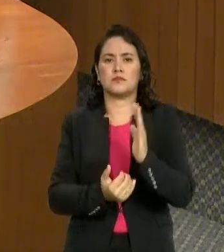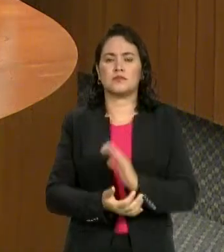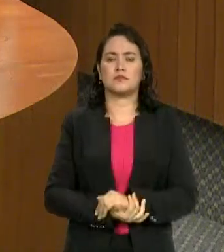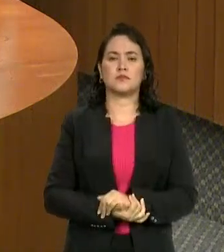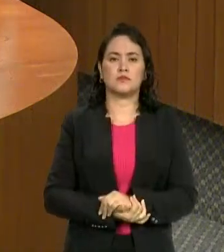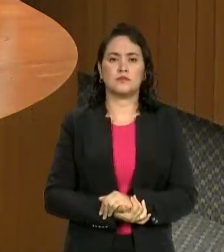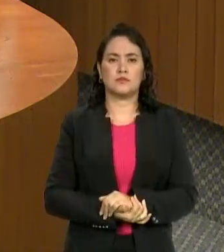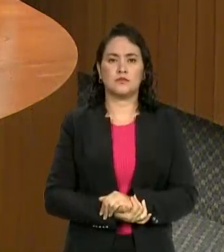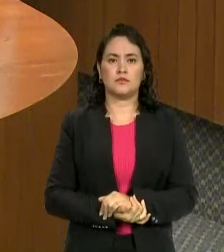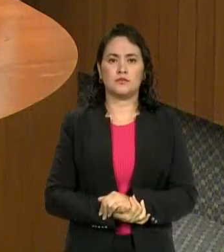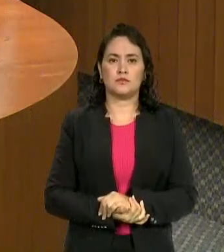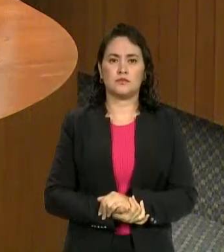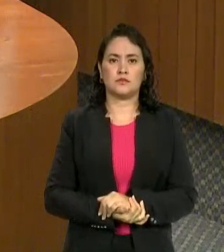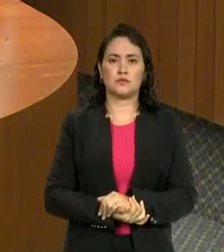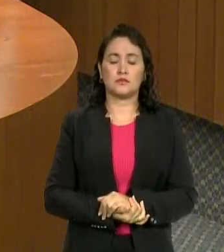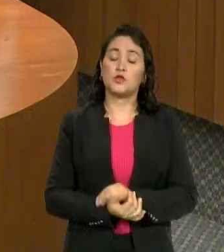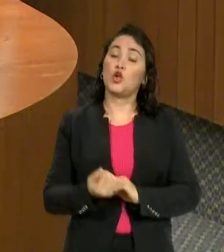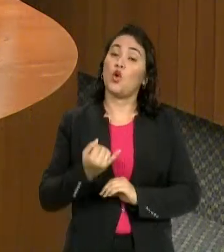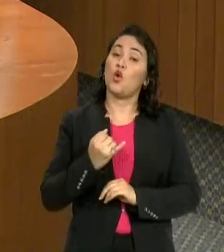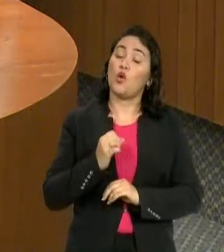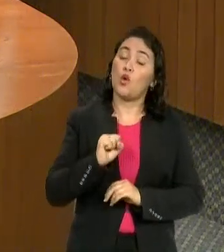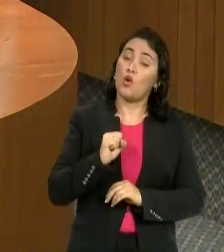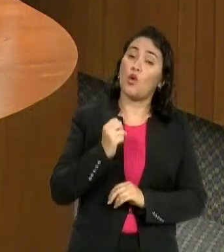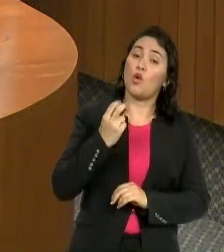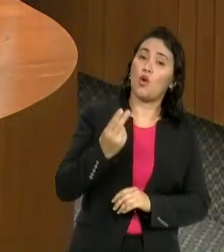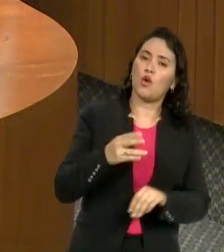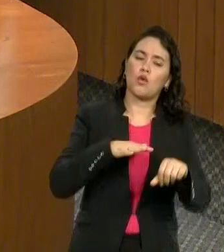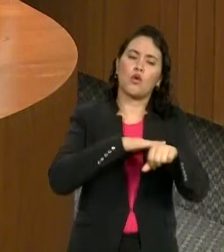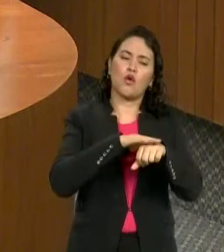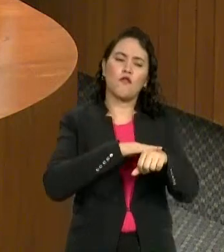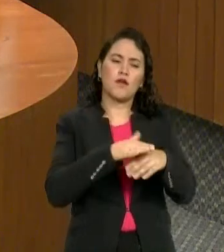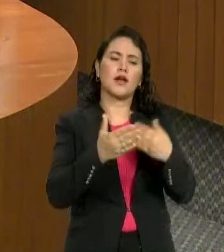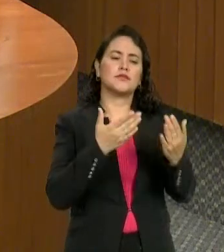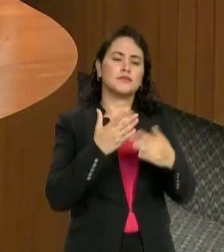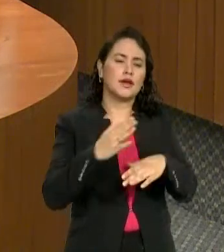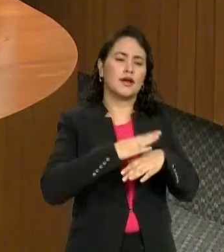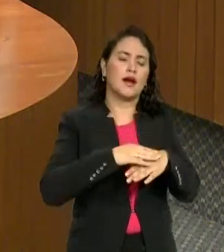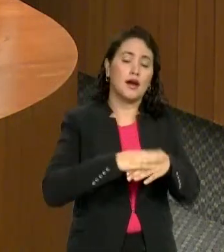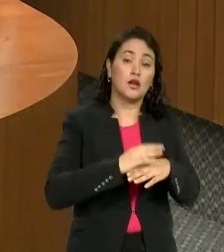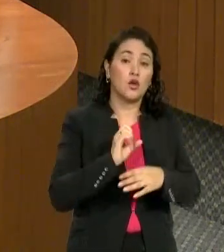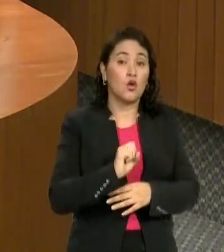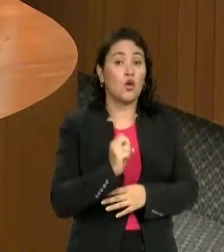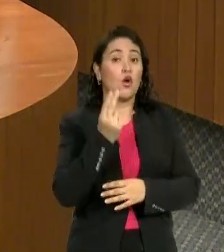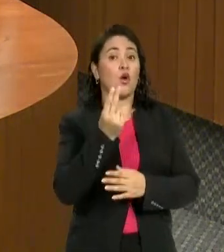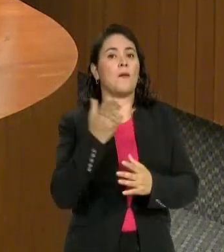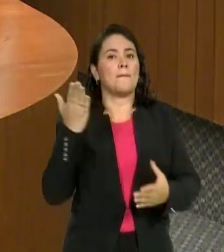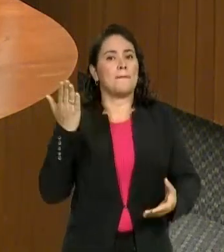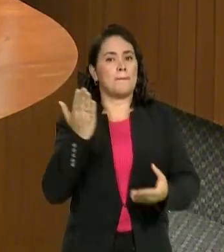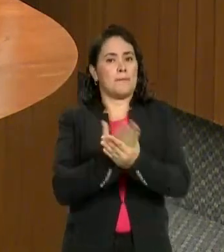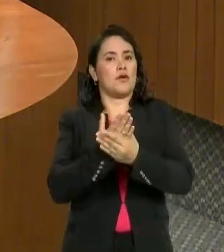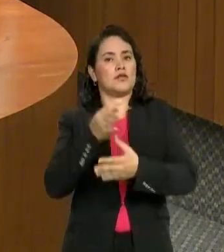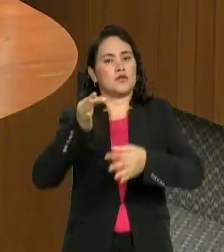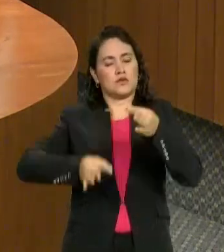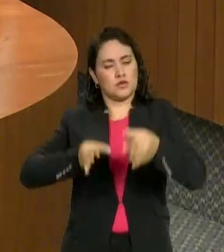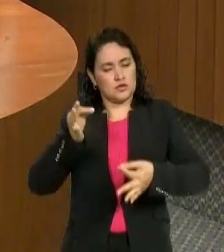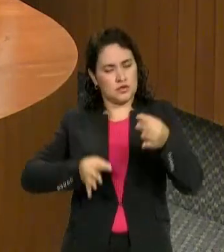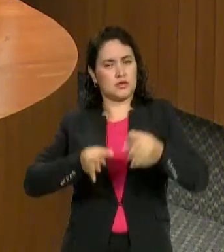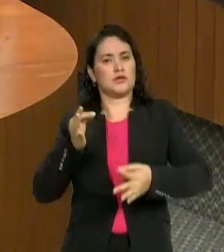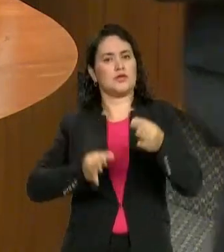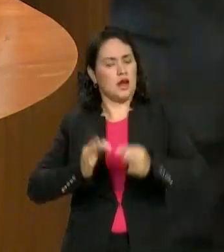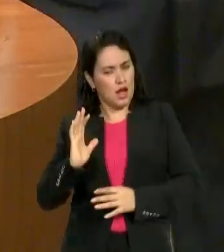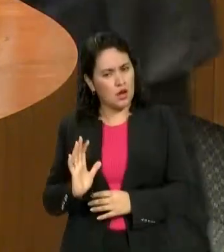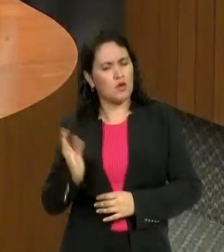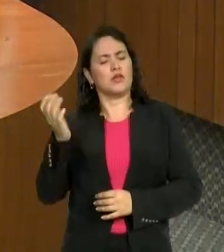Vai ser no carinho ou vai ser via judicial. Mas desse jeito que está, não vai